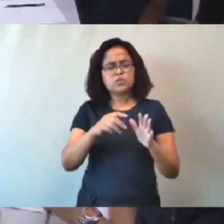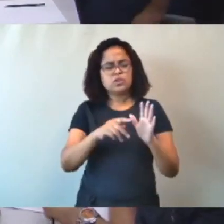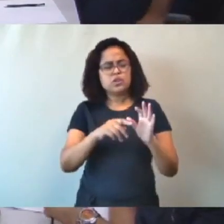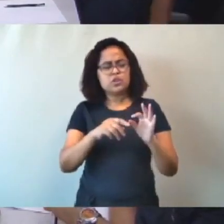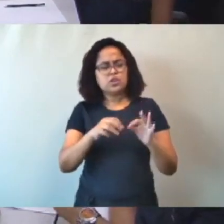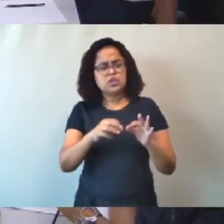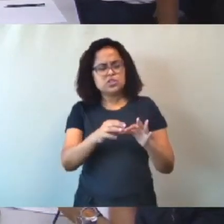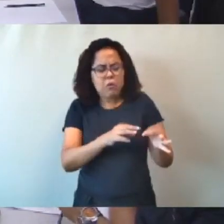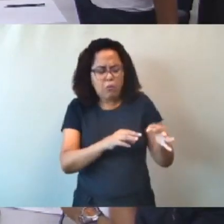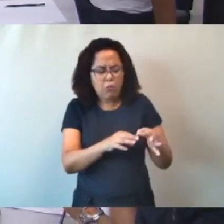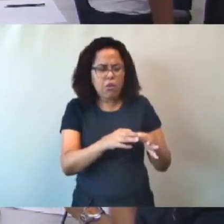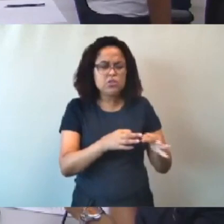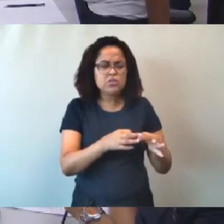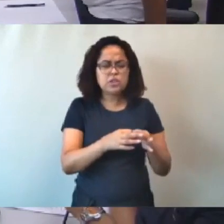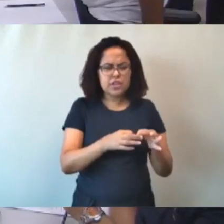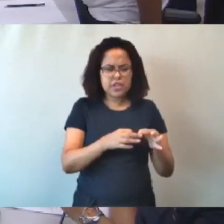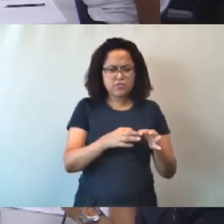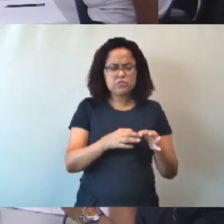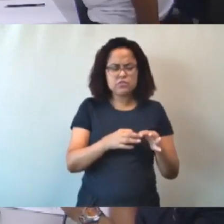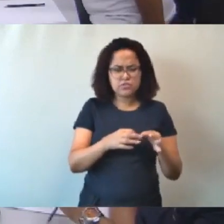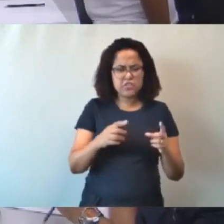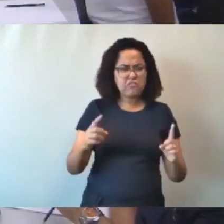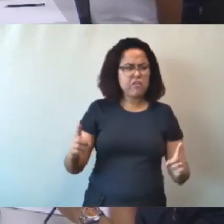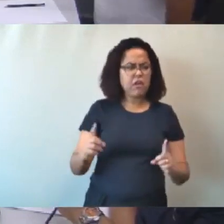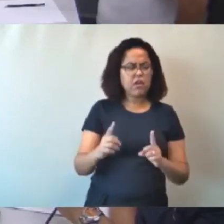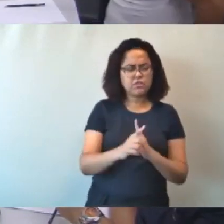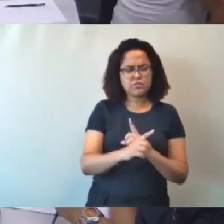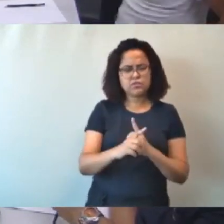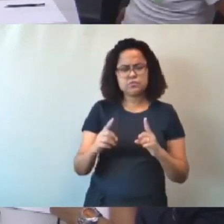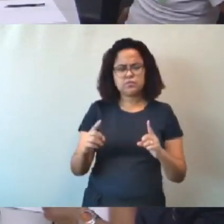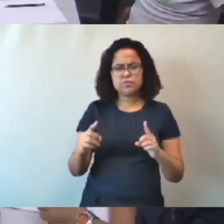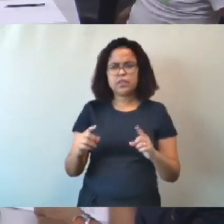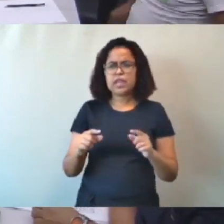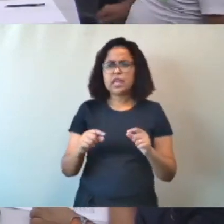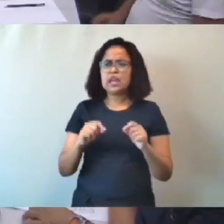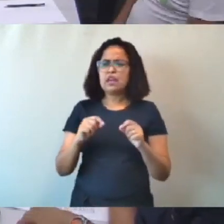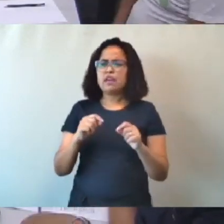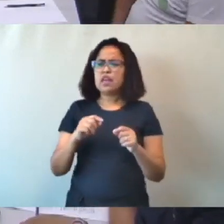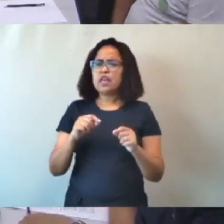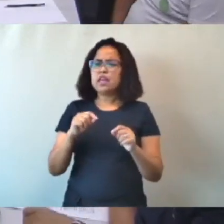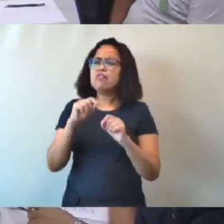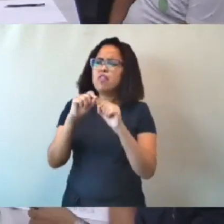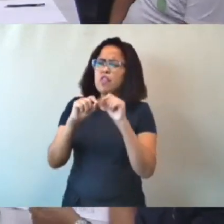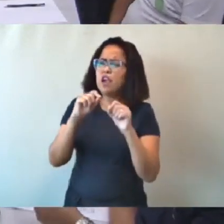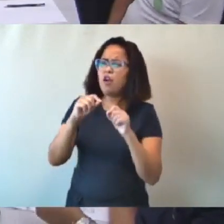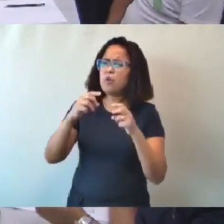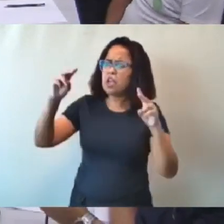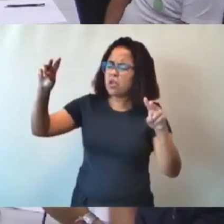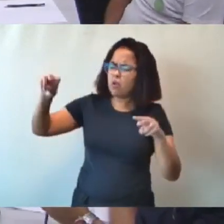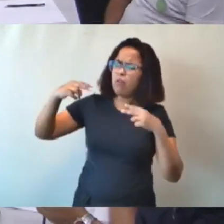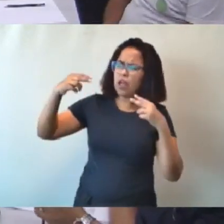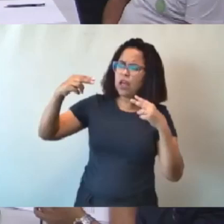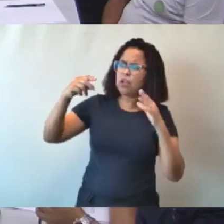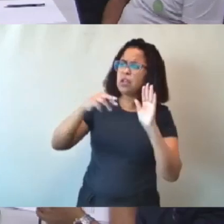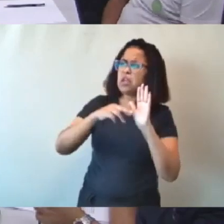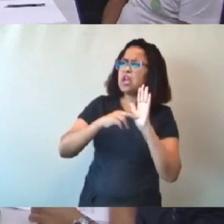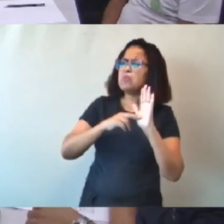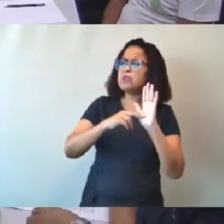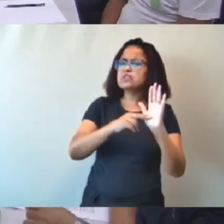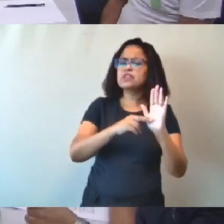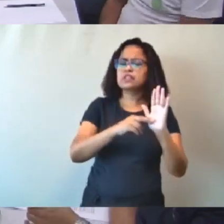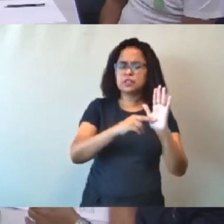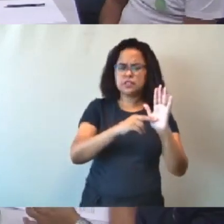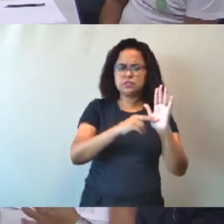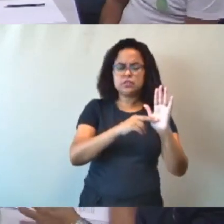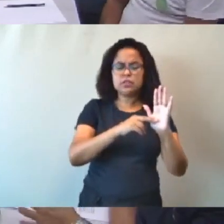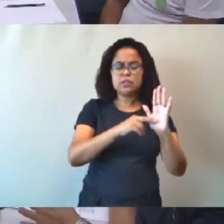Eu gostaria de saber se nós temos online aqui alguém que está representando a prefeitura. Jefferson Lúcio, você